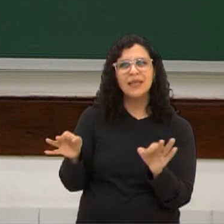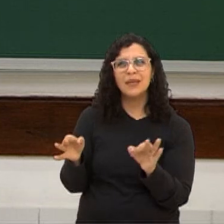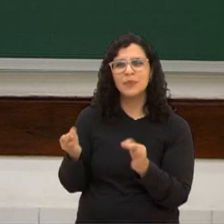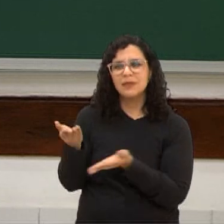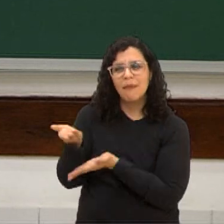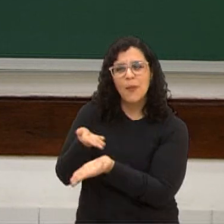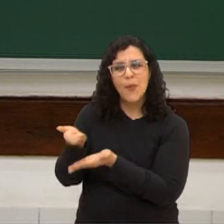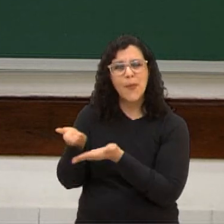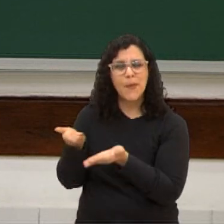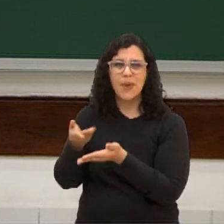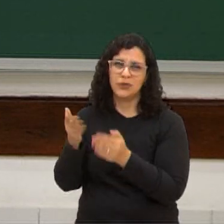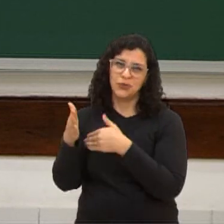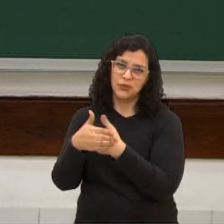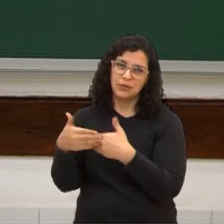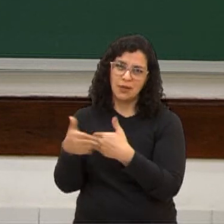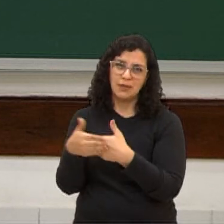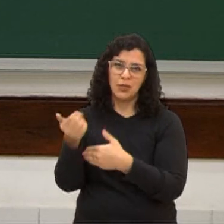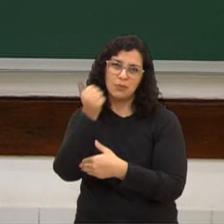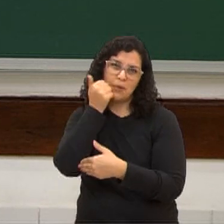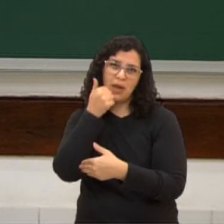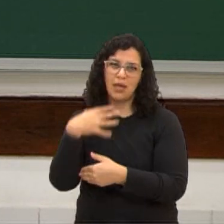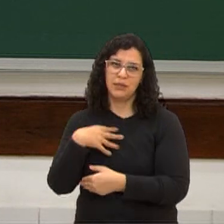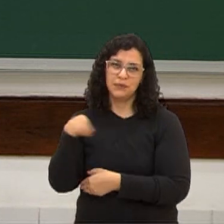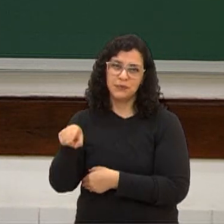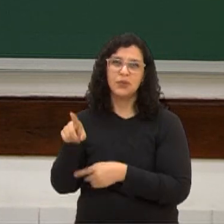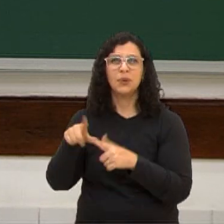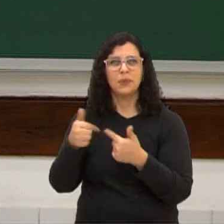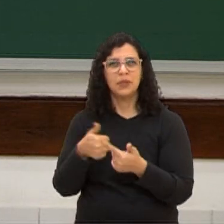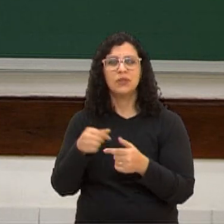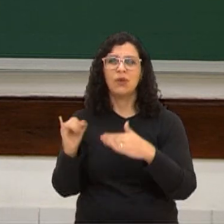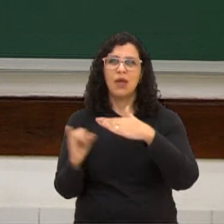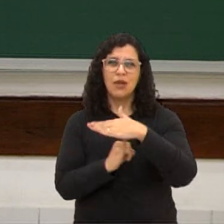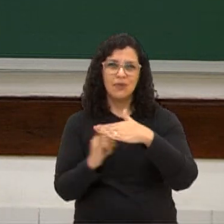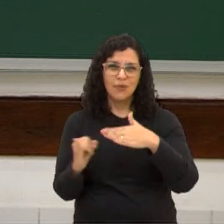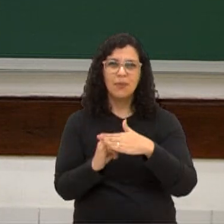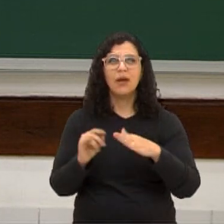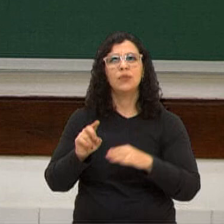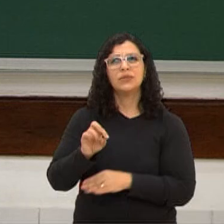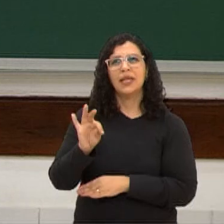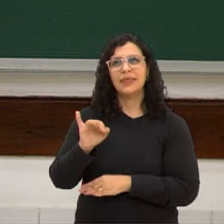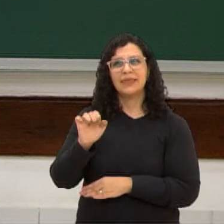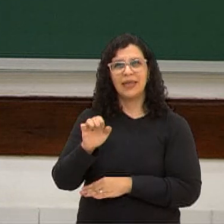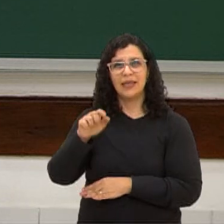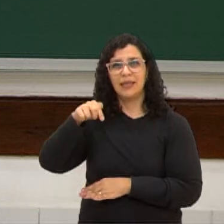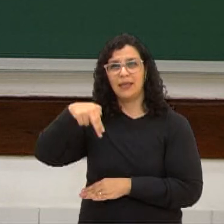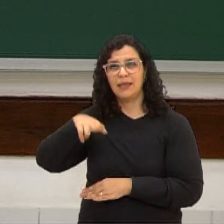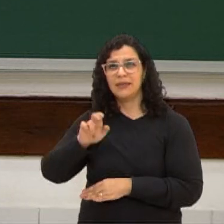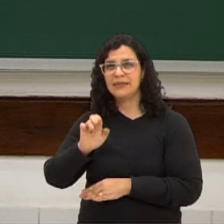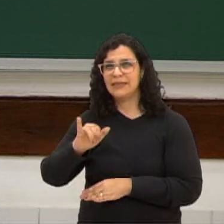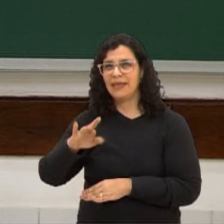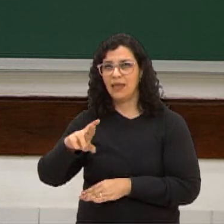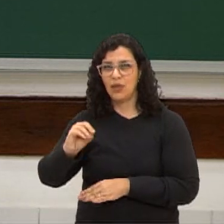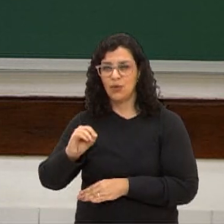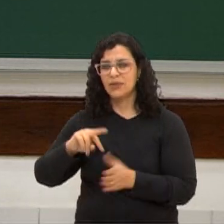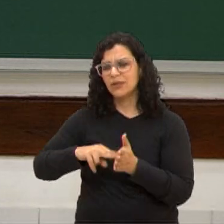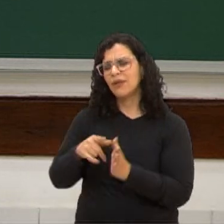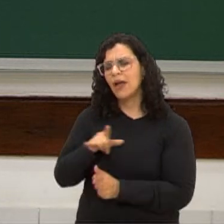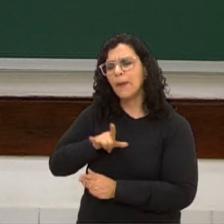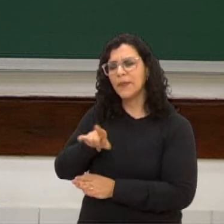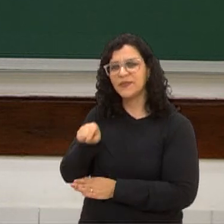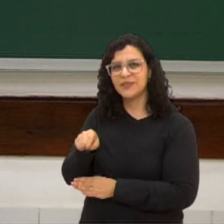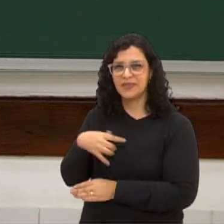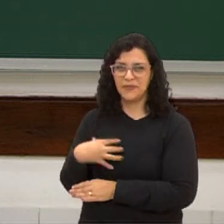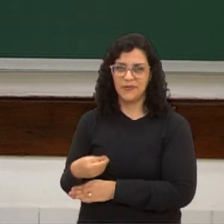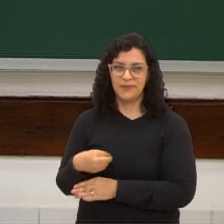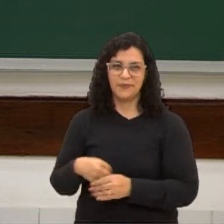gênero que utiliza uma linguagem mais informal ali, é um gênero cotidiano, ela utilizou ali o te quiero para dizer que amo o filho,